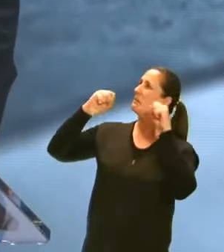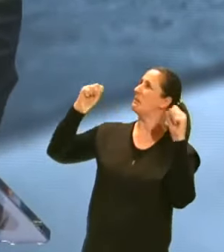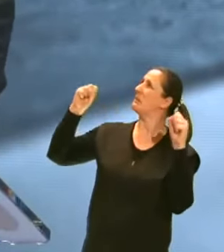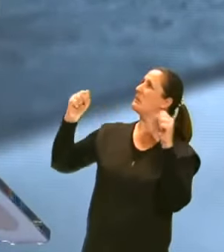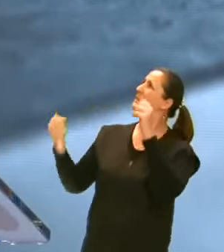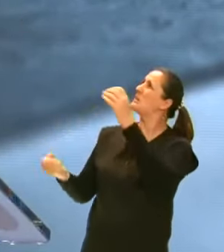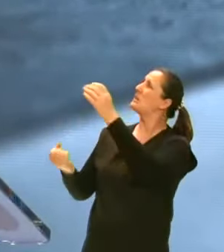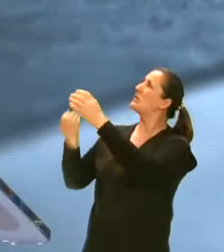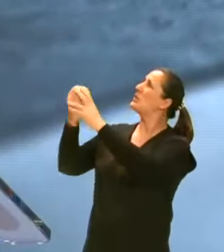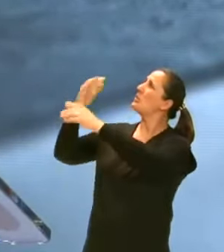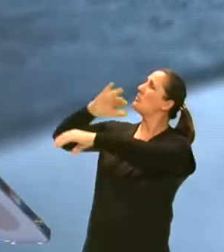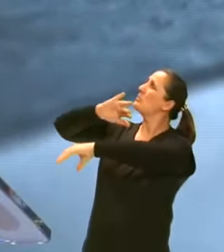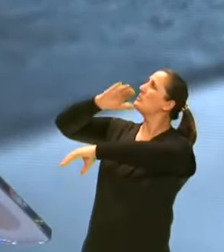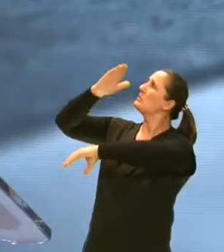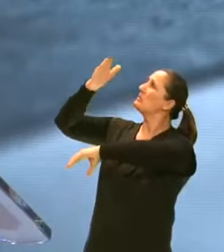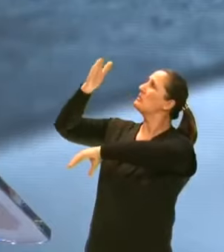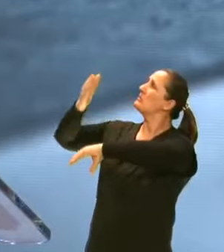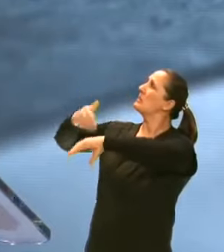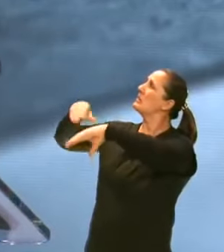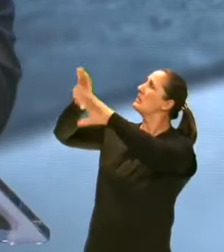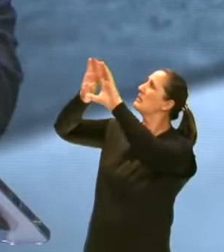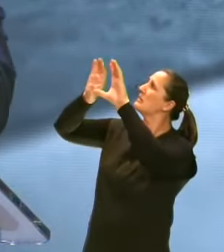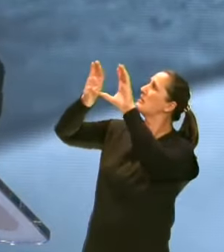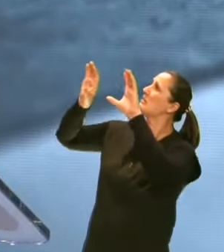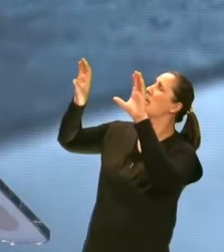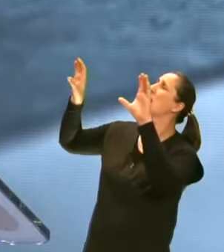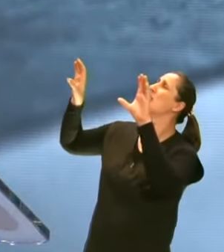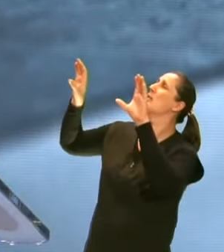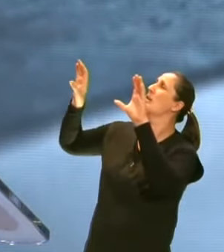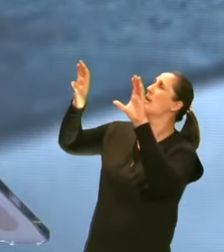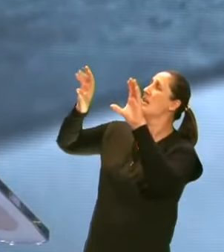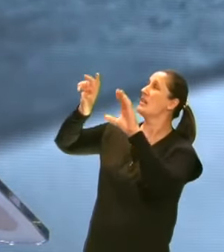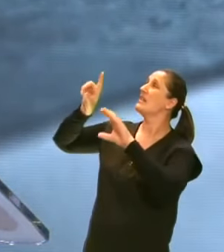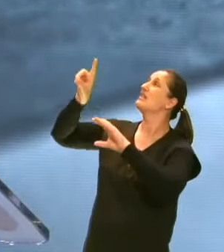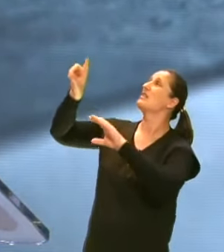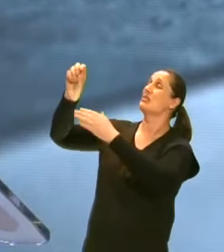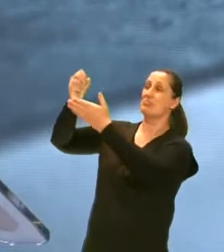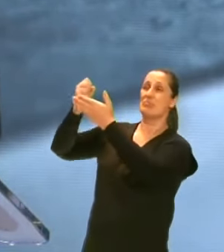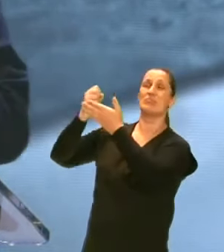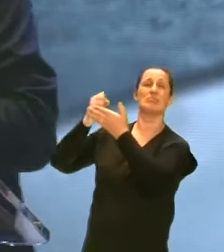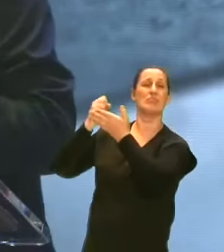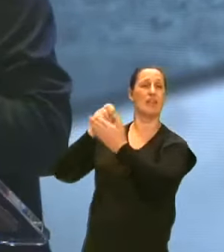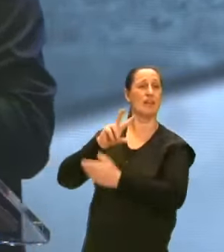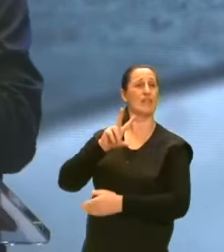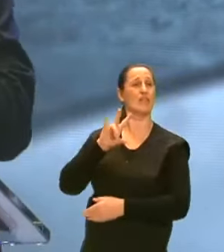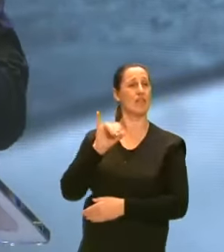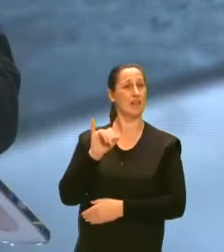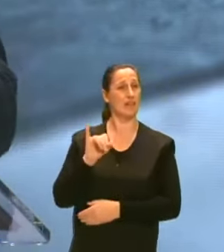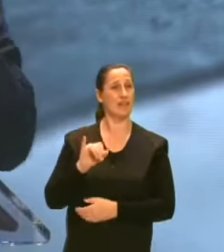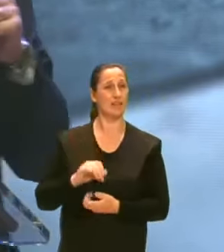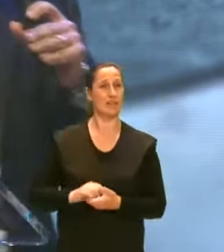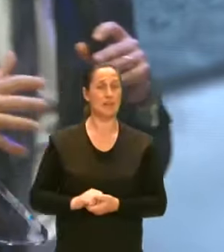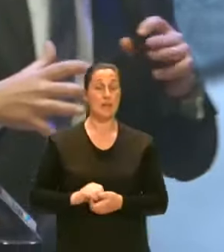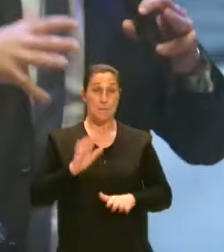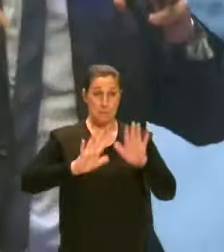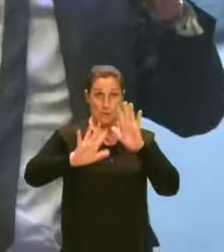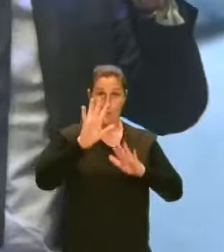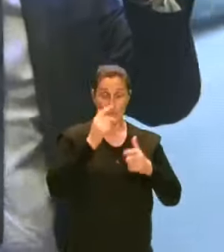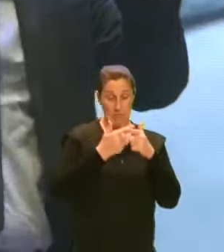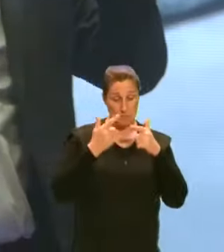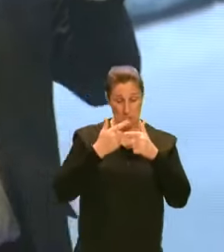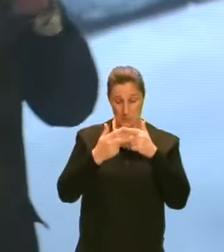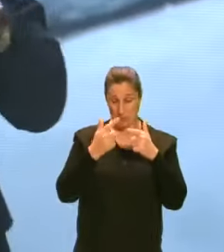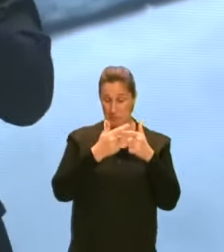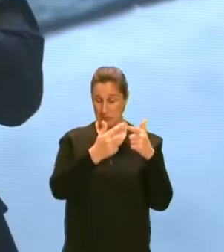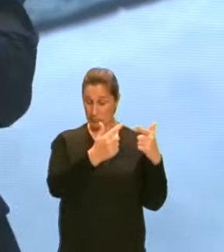montanha, Deus criou os céus, Deus há de me socorrer. Sabe, queridos, às vezes os problemas se levantam na nossa vida e eles se tornam